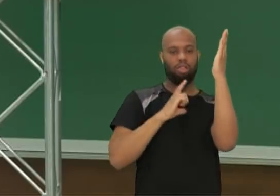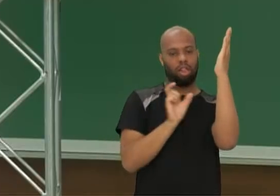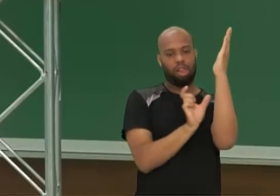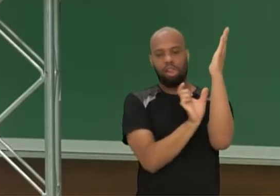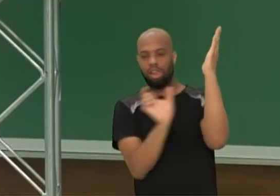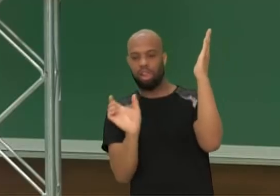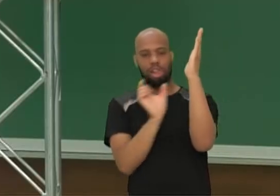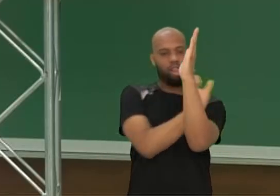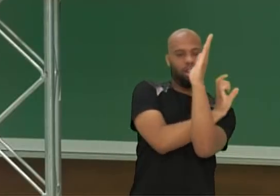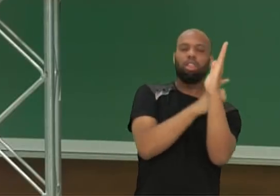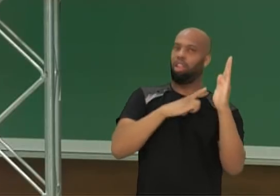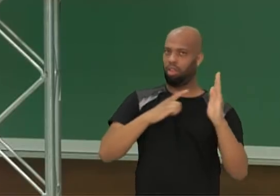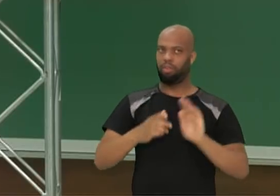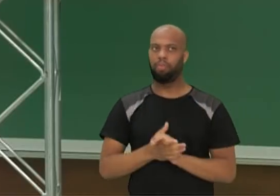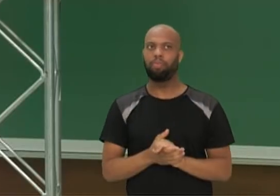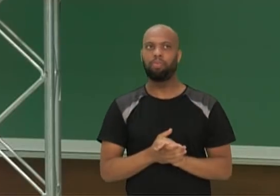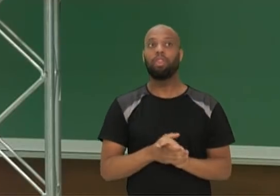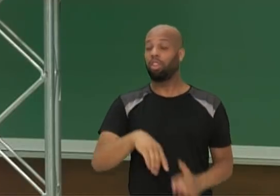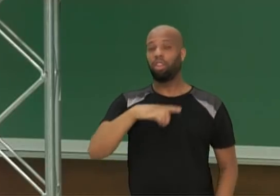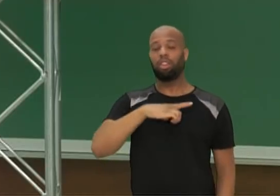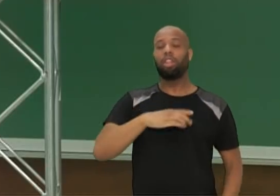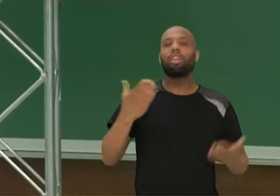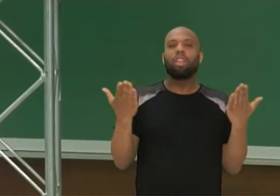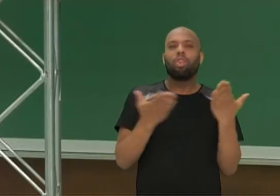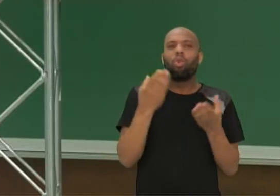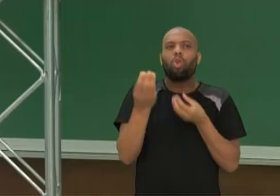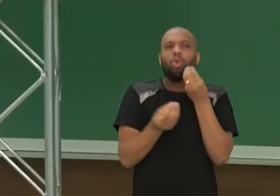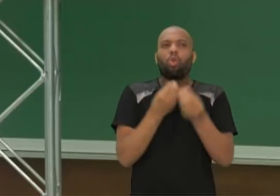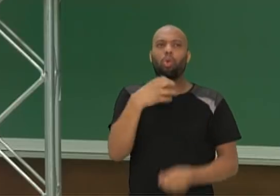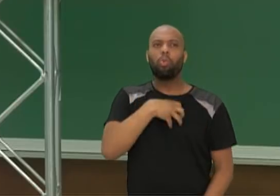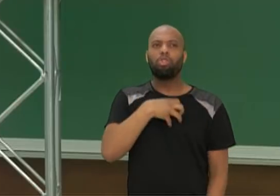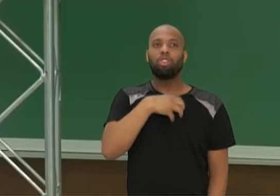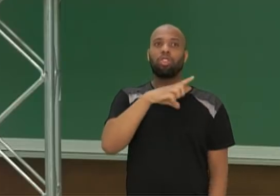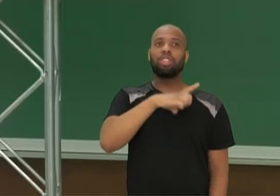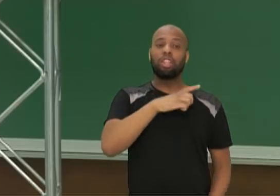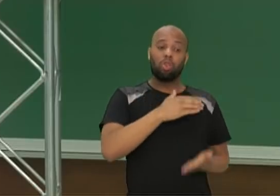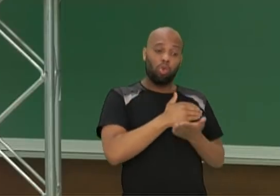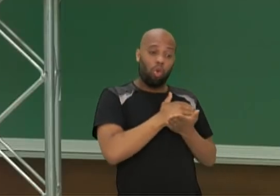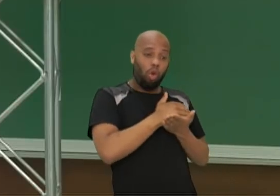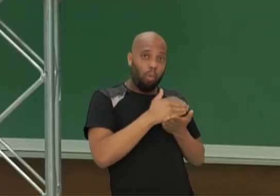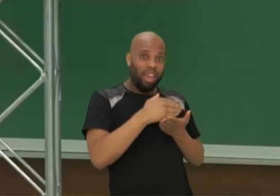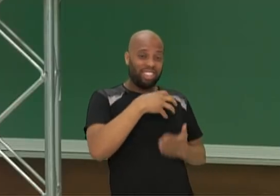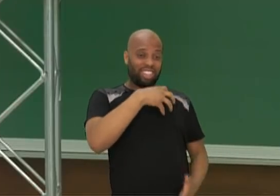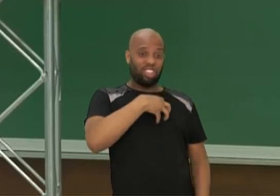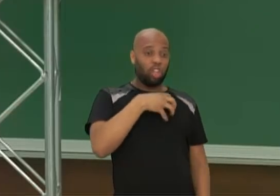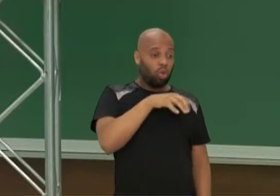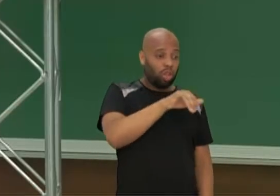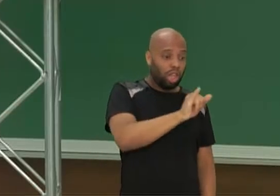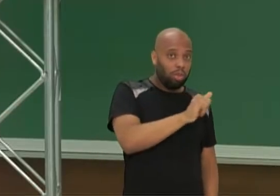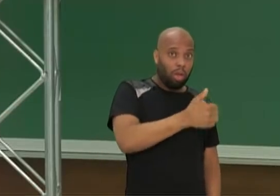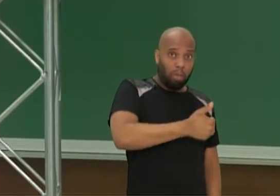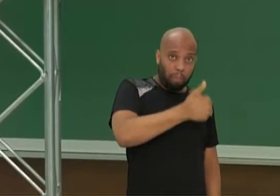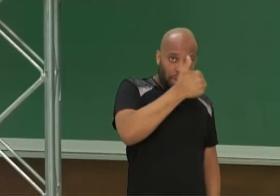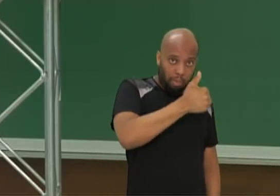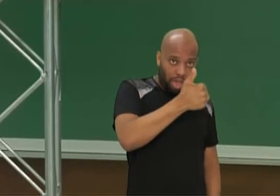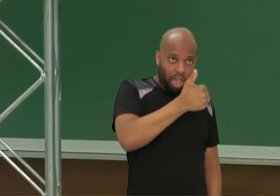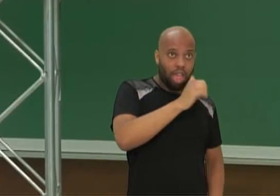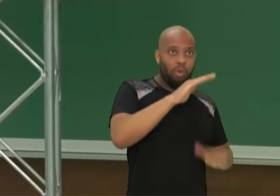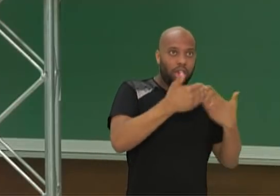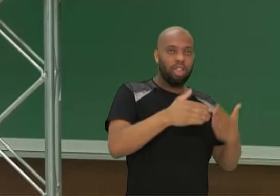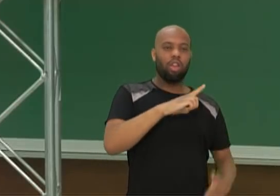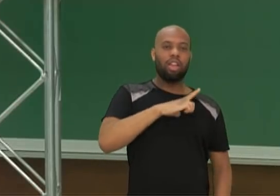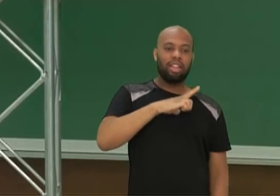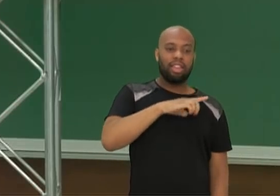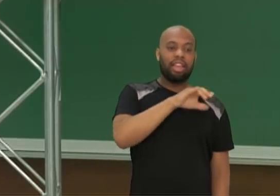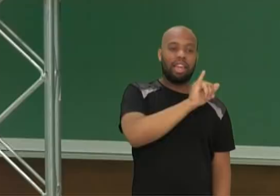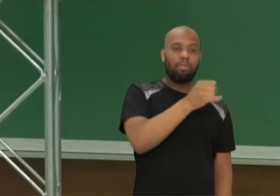as informações do enunciado. Como a equação está no formato y aparecendo primeiro, menos y do